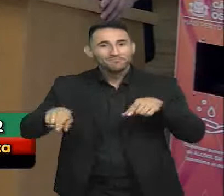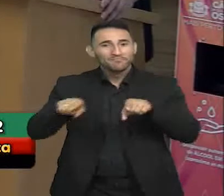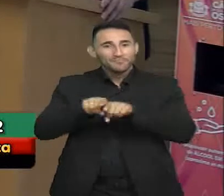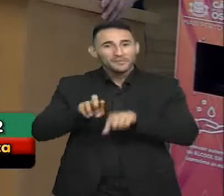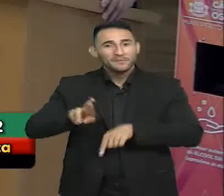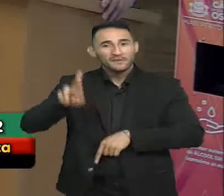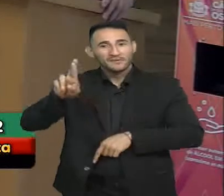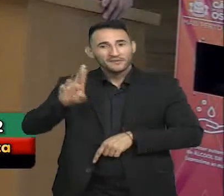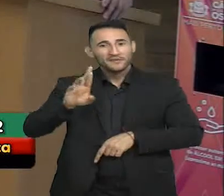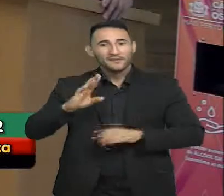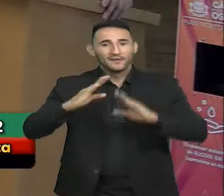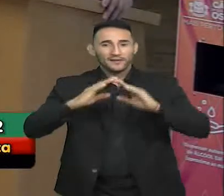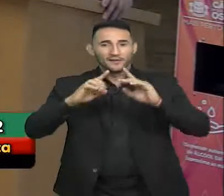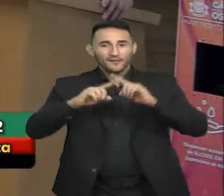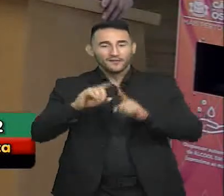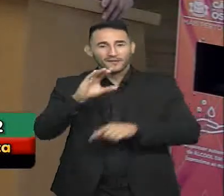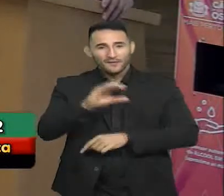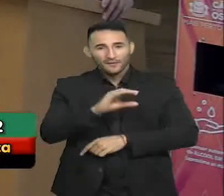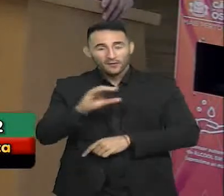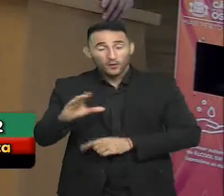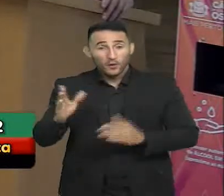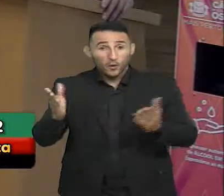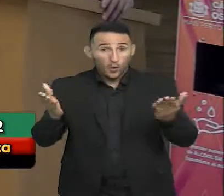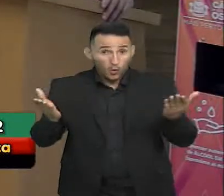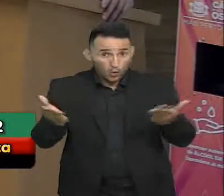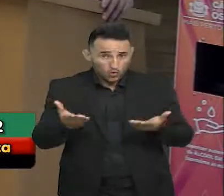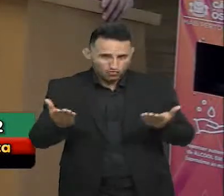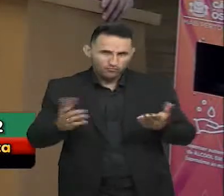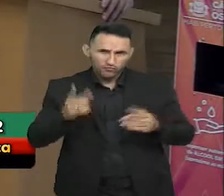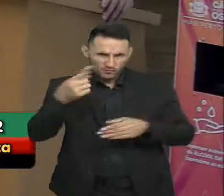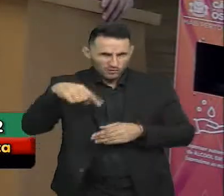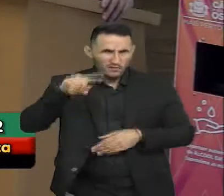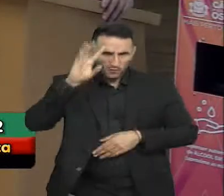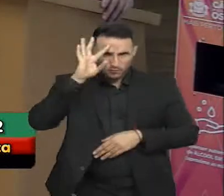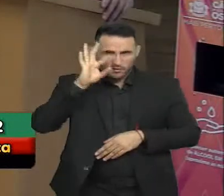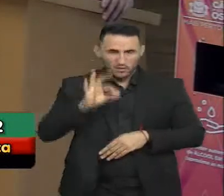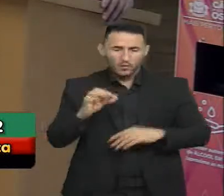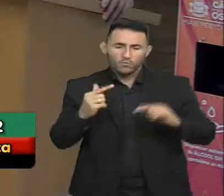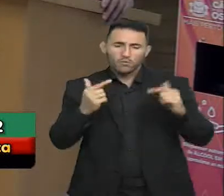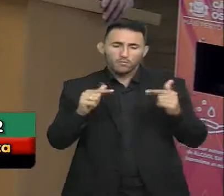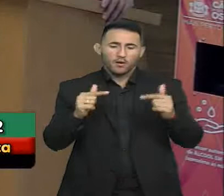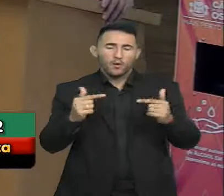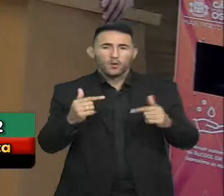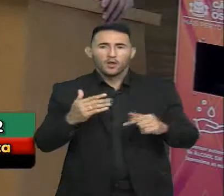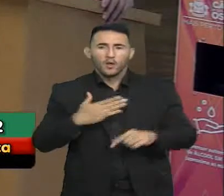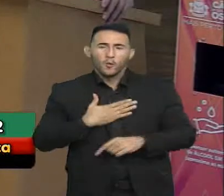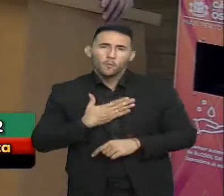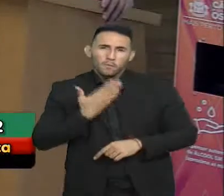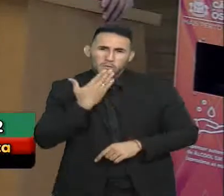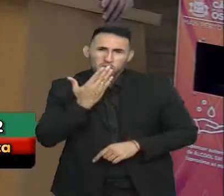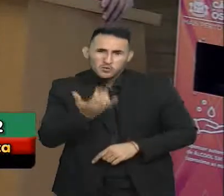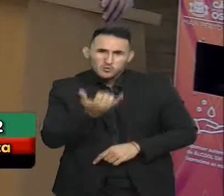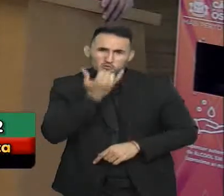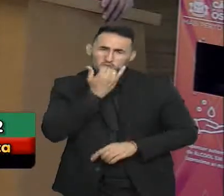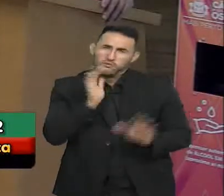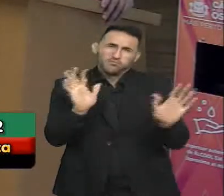Igreja Católica. E hoje, só para vocês terem uma ideia do nosso trabalho, eu não sou de me desculpar e muito menos de me justificar, mas eu